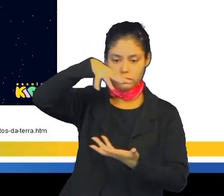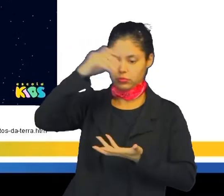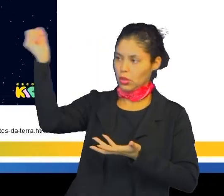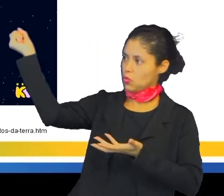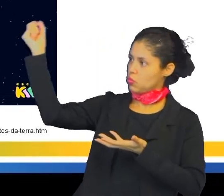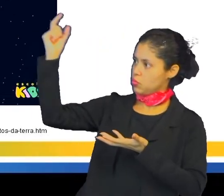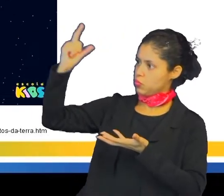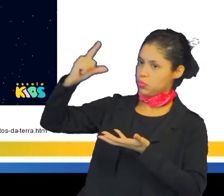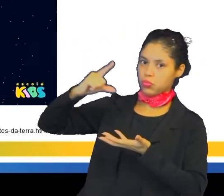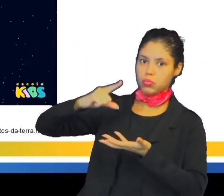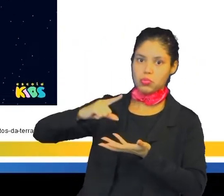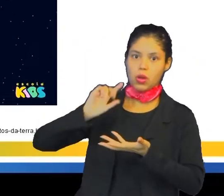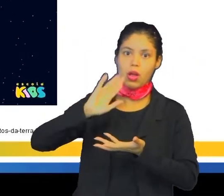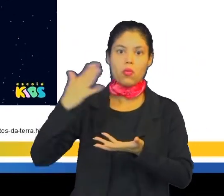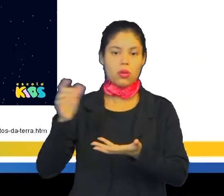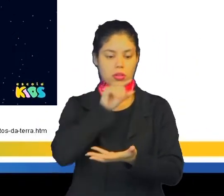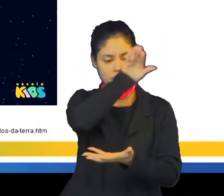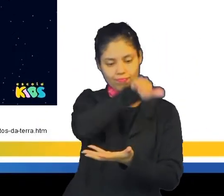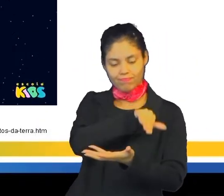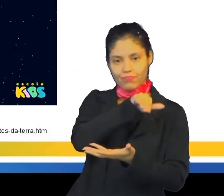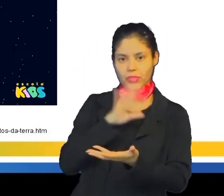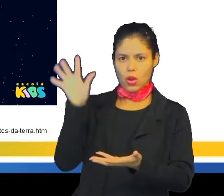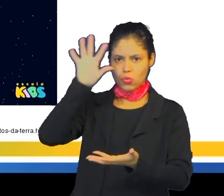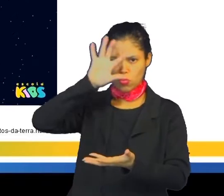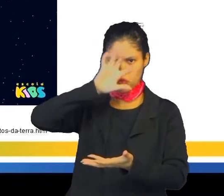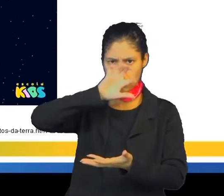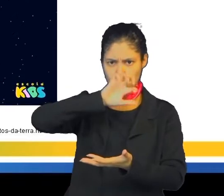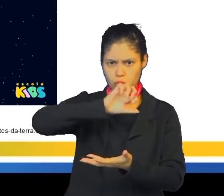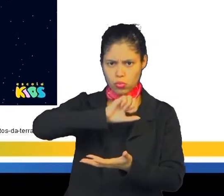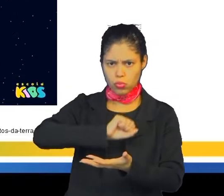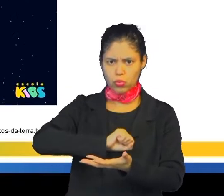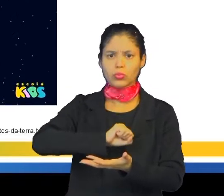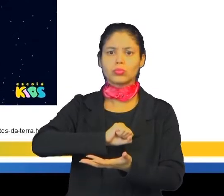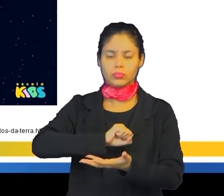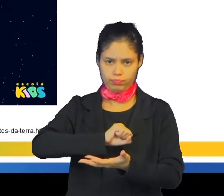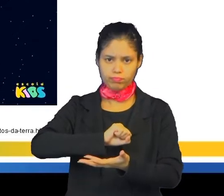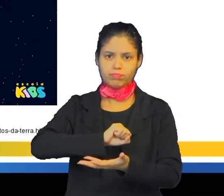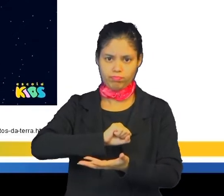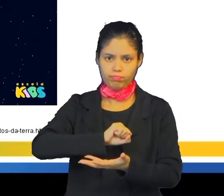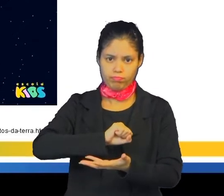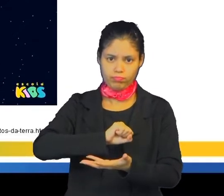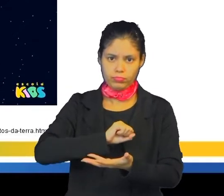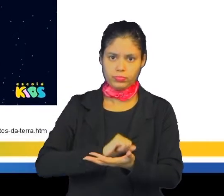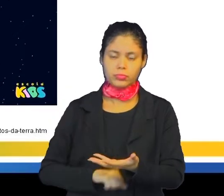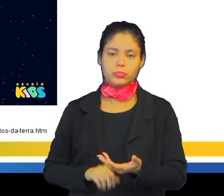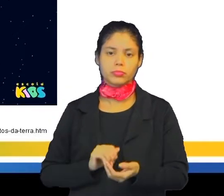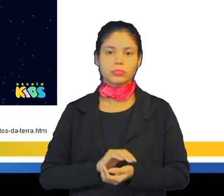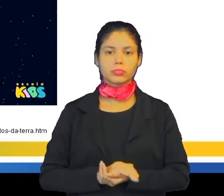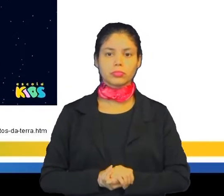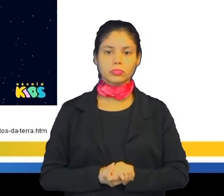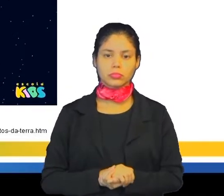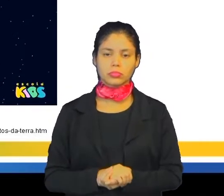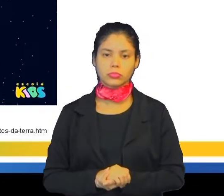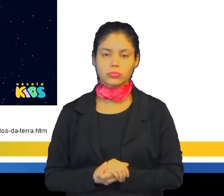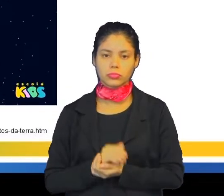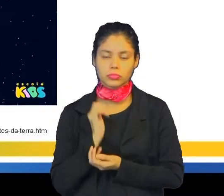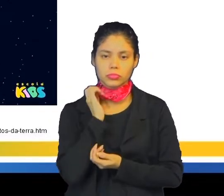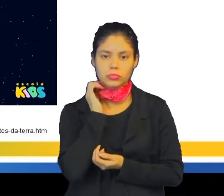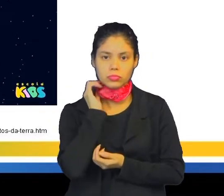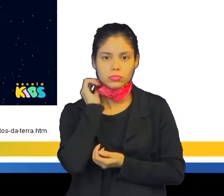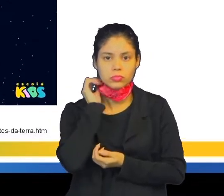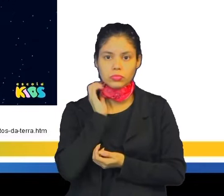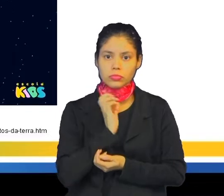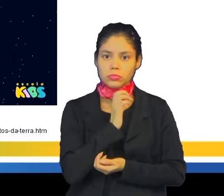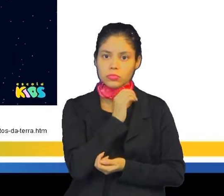e quanto a outra parte fica exposta ao sol não não exposta ao sol recebendo os raios solares não recebe o caso à